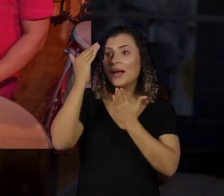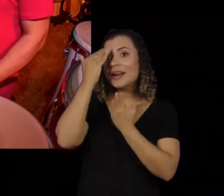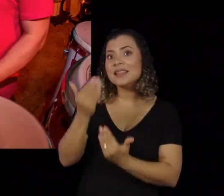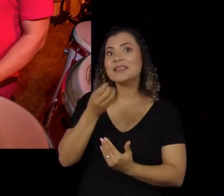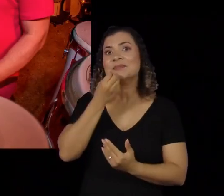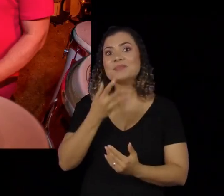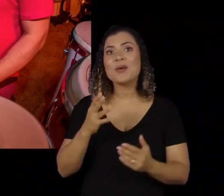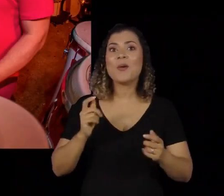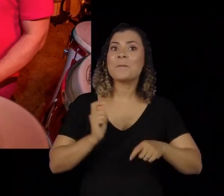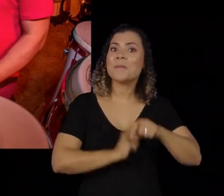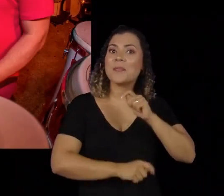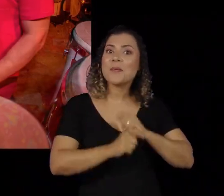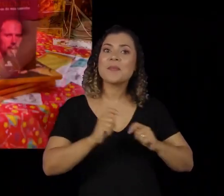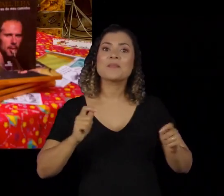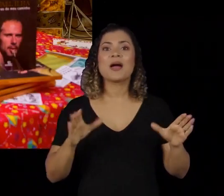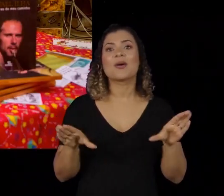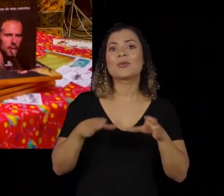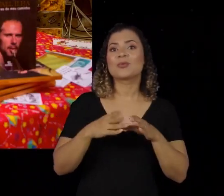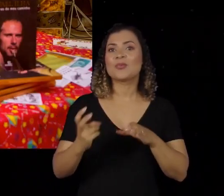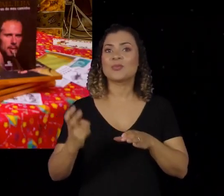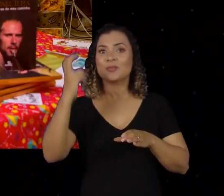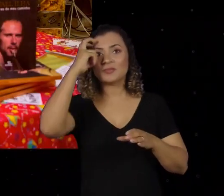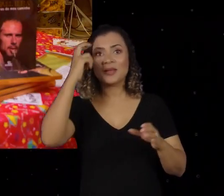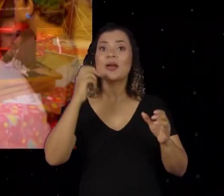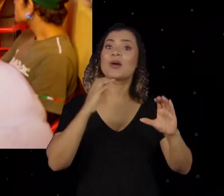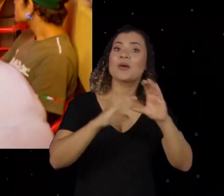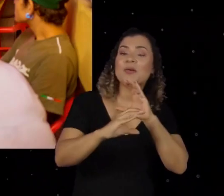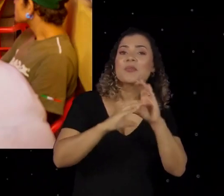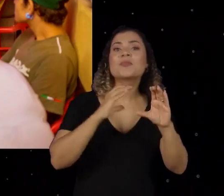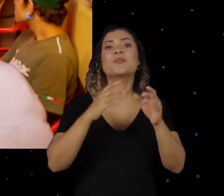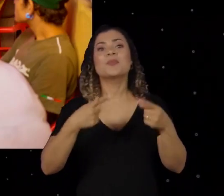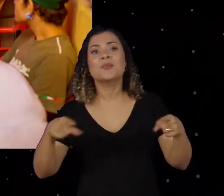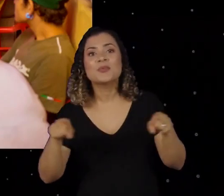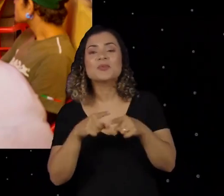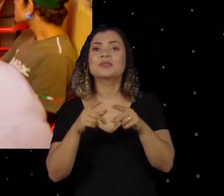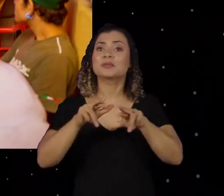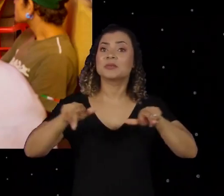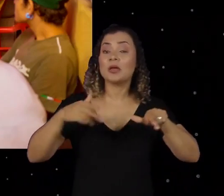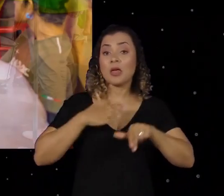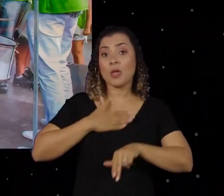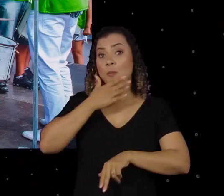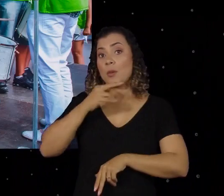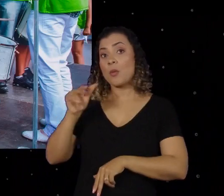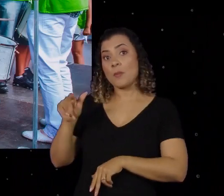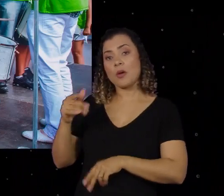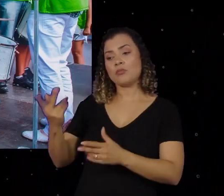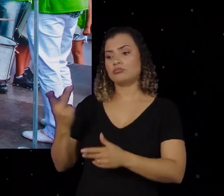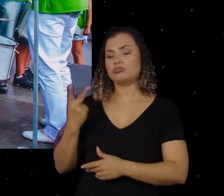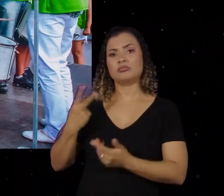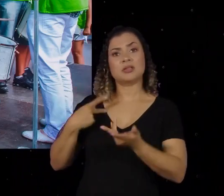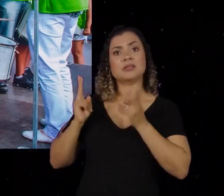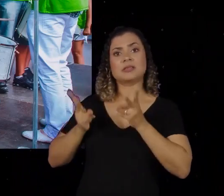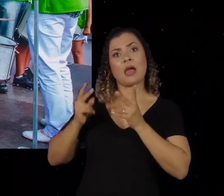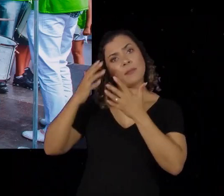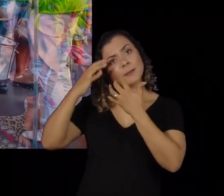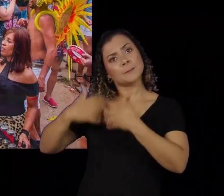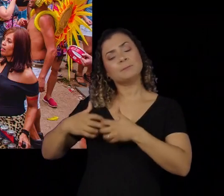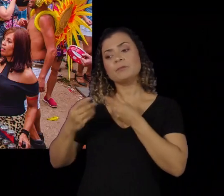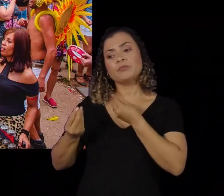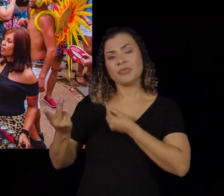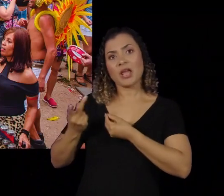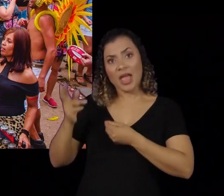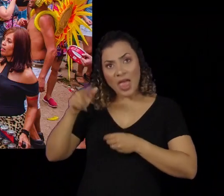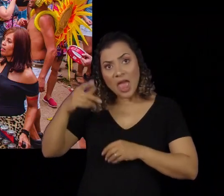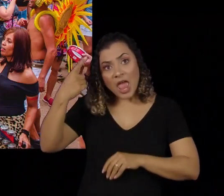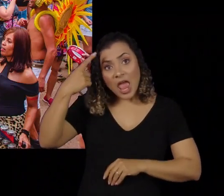pelas bandas que a gente traz, pela cultura. Tanto eu como meu irmão, a gente pensa em deixar sempre esse espírito de não é uma coisa